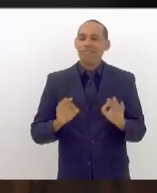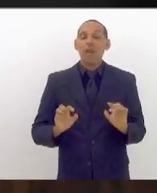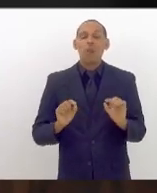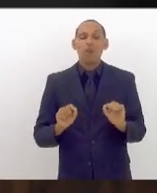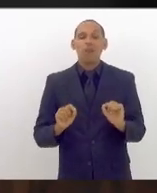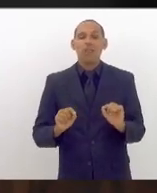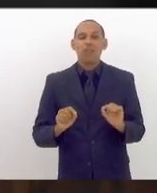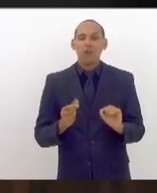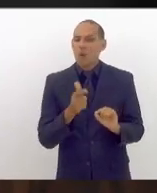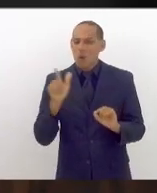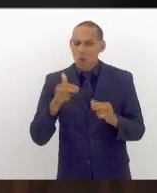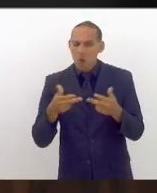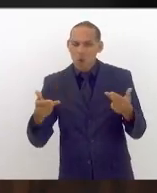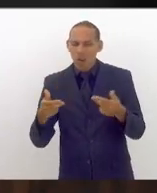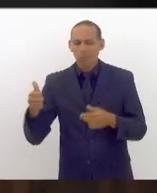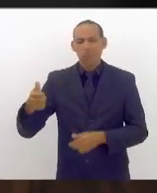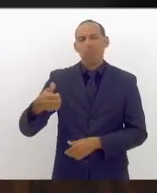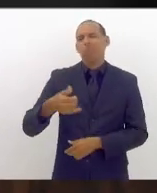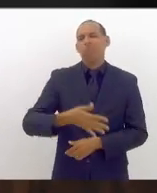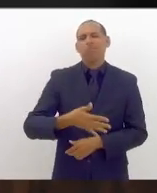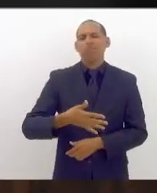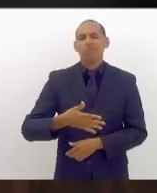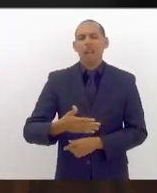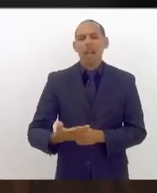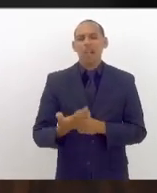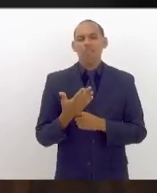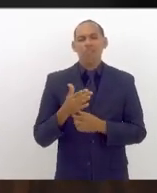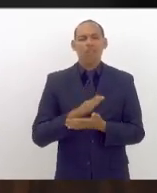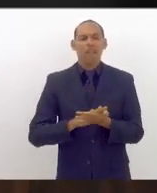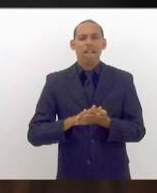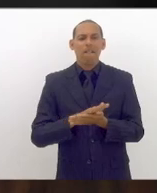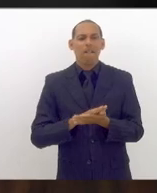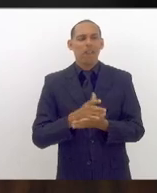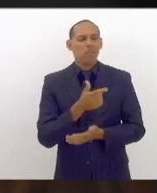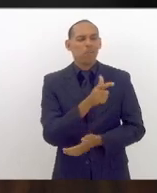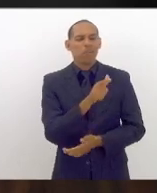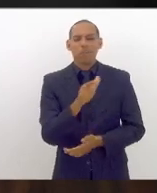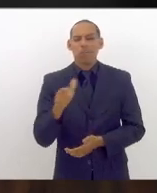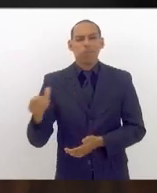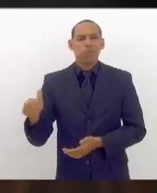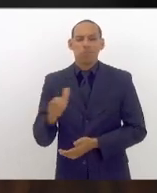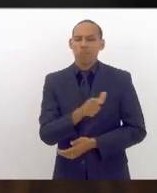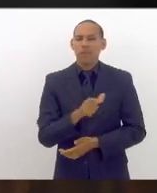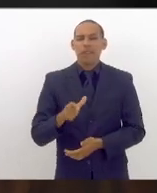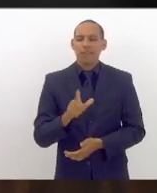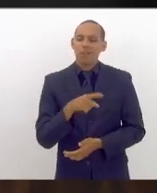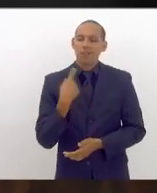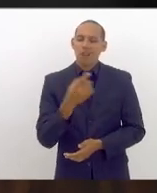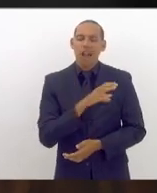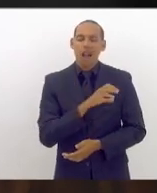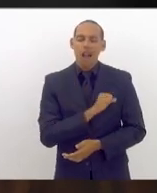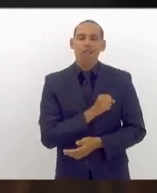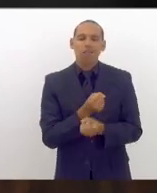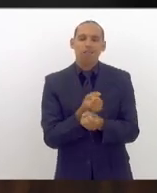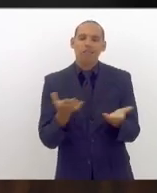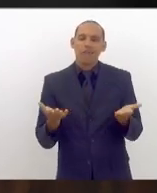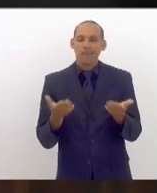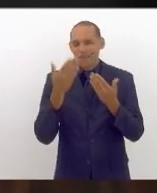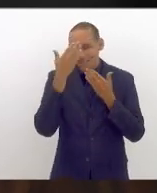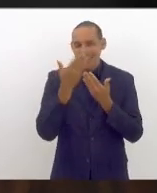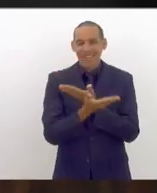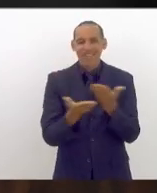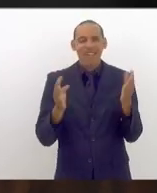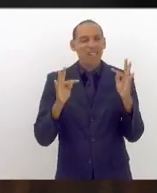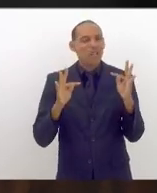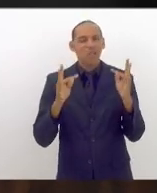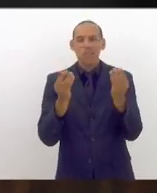não vale de nada não leva ninguém a nada e eu acho que a gente tem que Pregar o amor né Junior e muito obrigado a